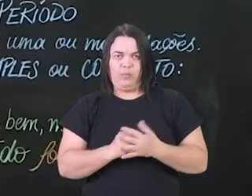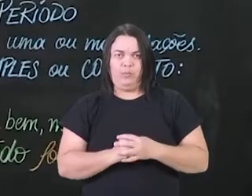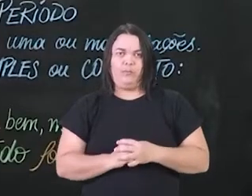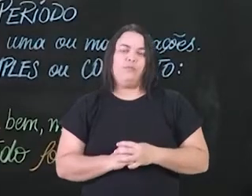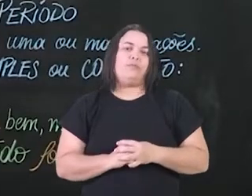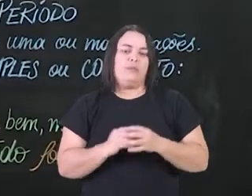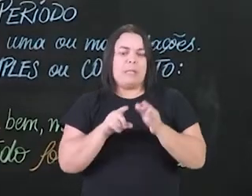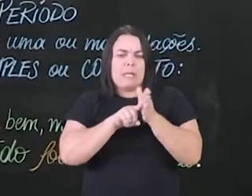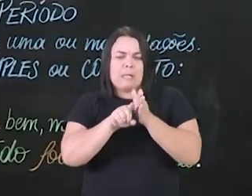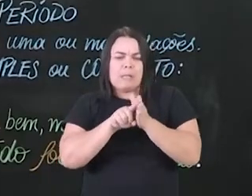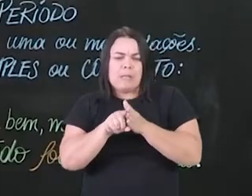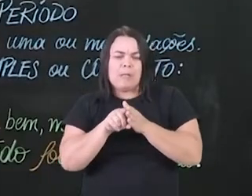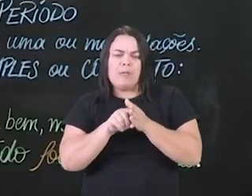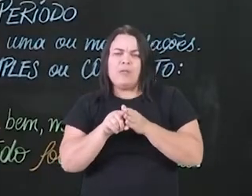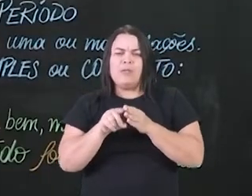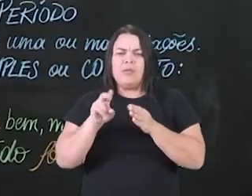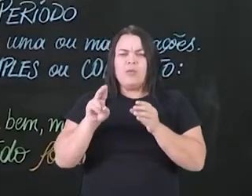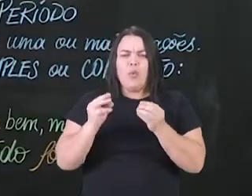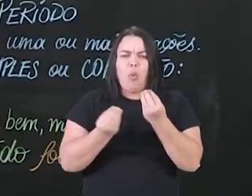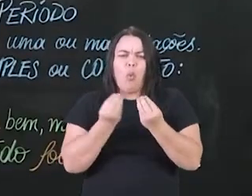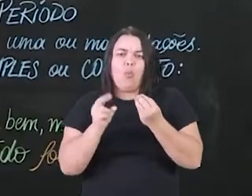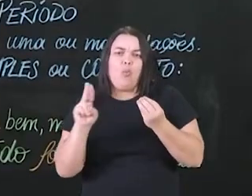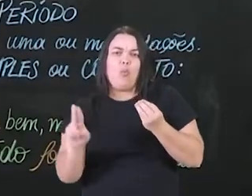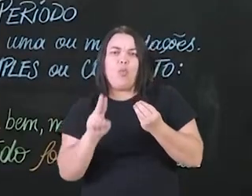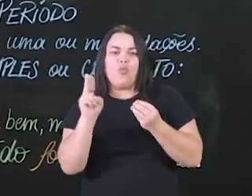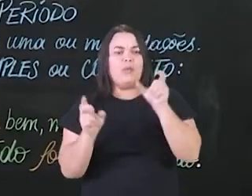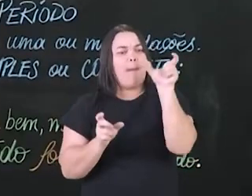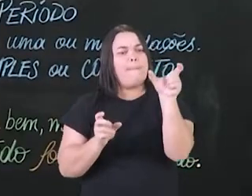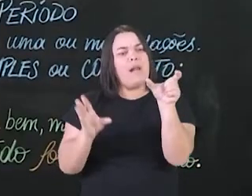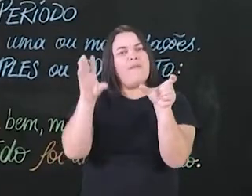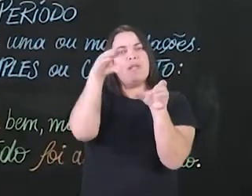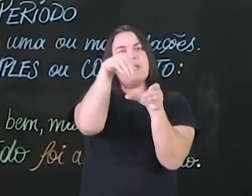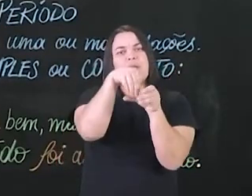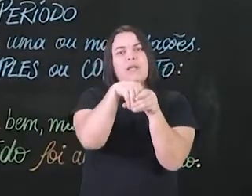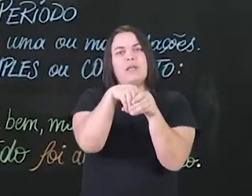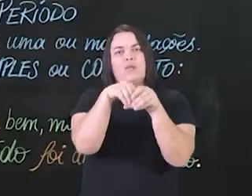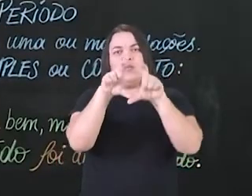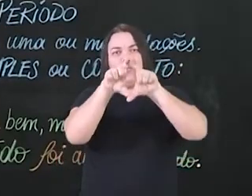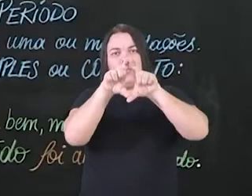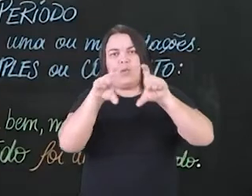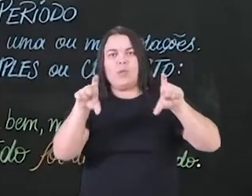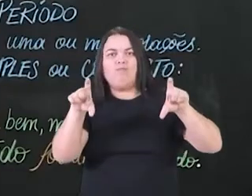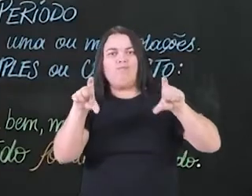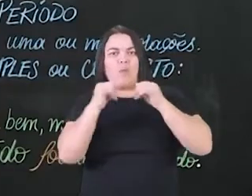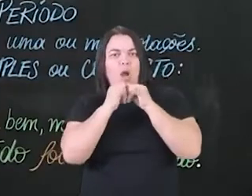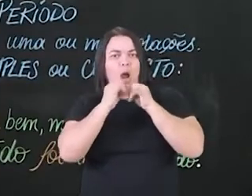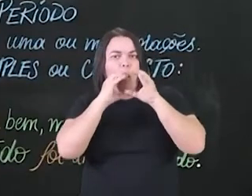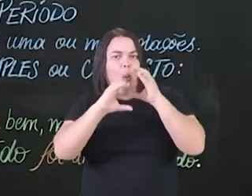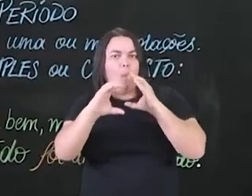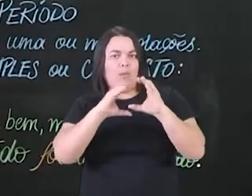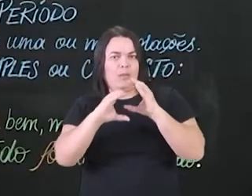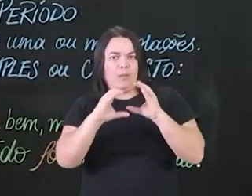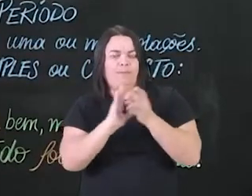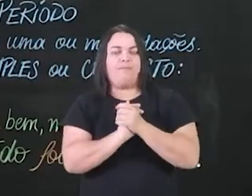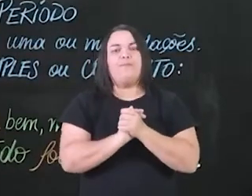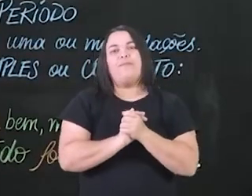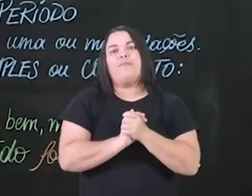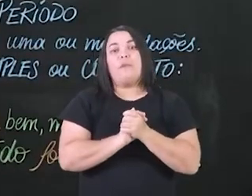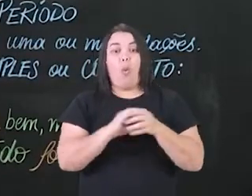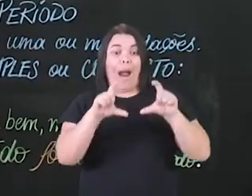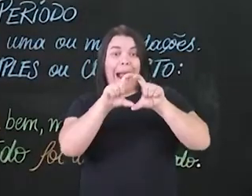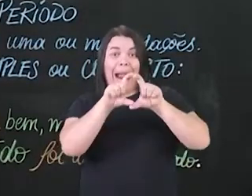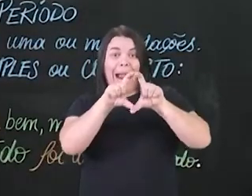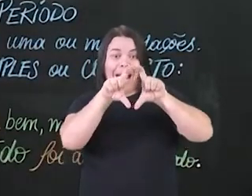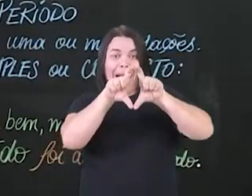da análise da função da palavra dentro de uma oração, dentro de um contexto comunicativo. Então, a oração é